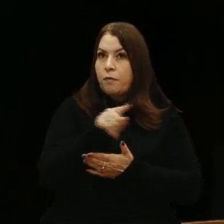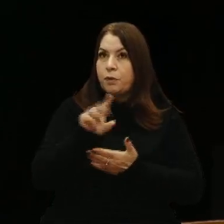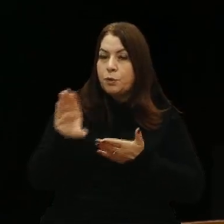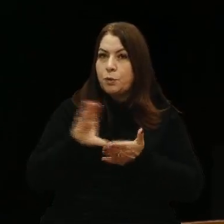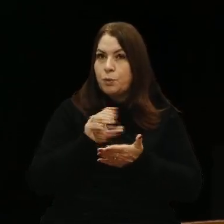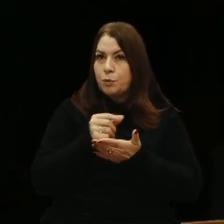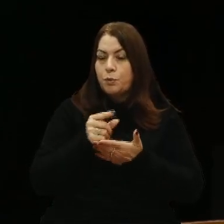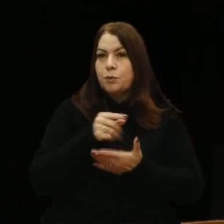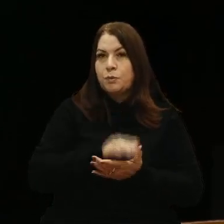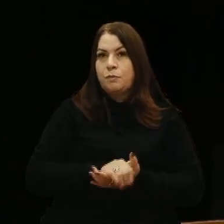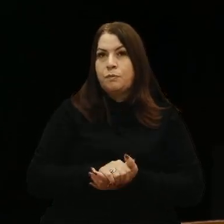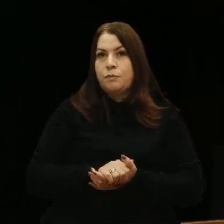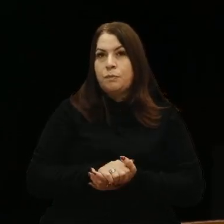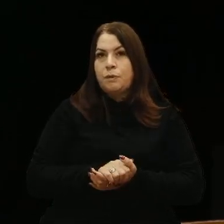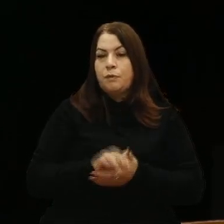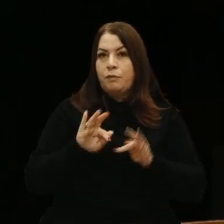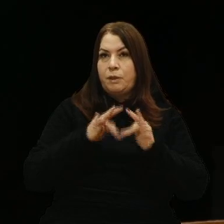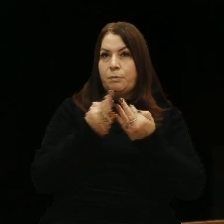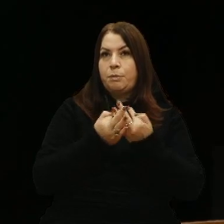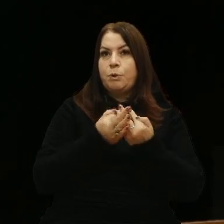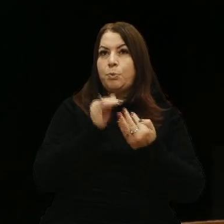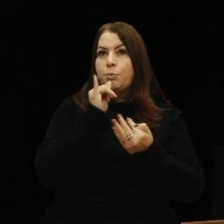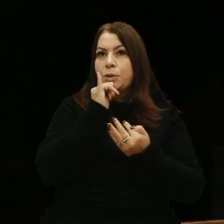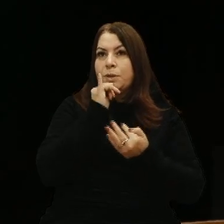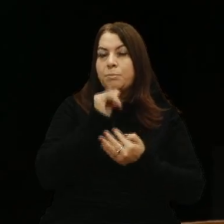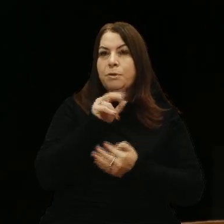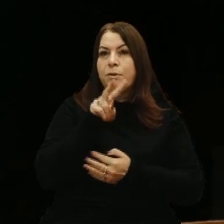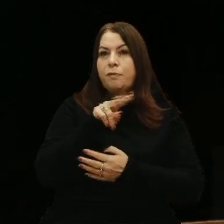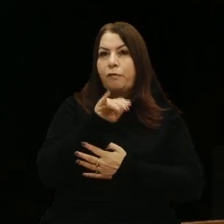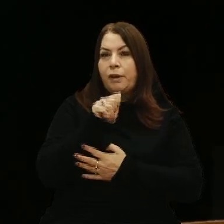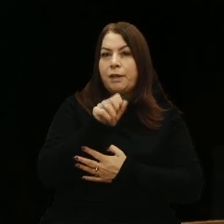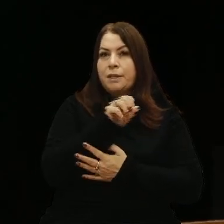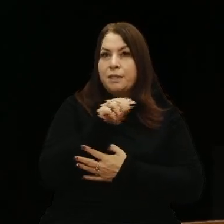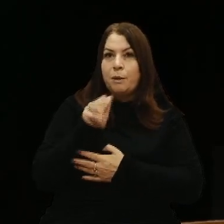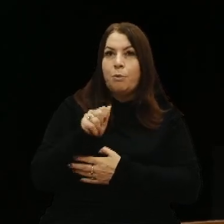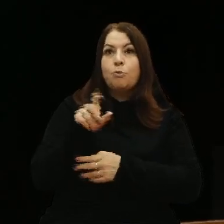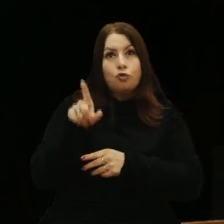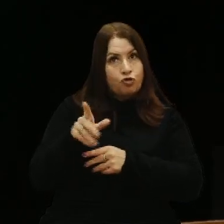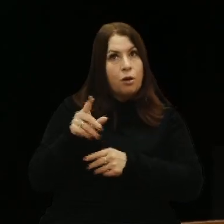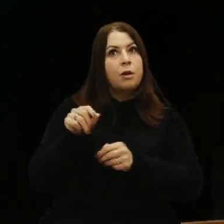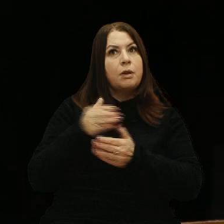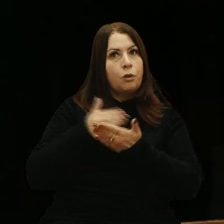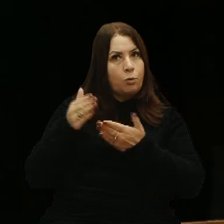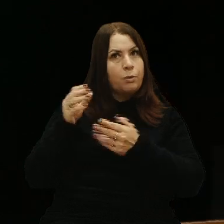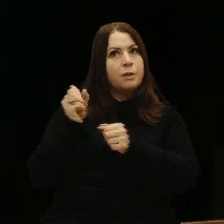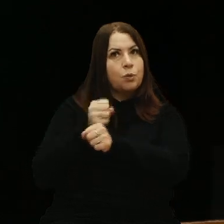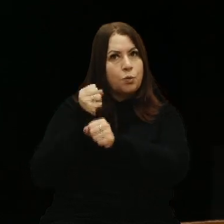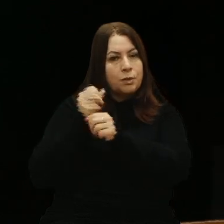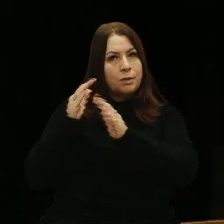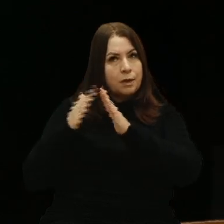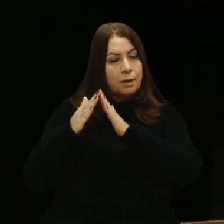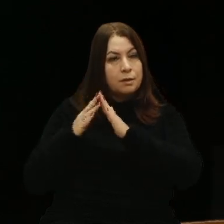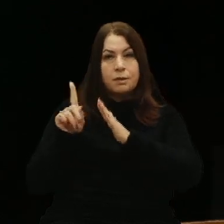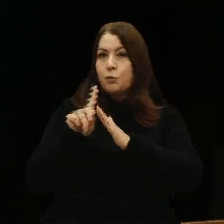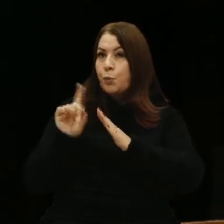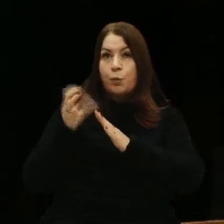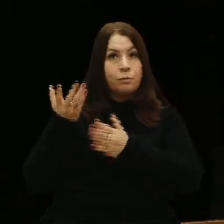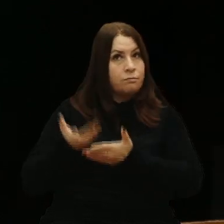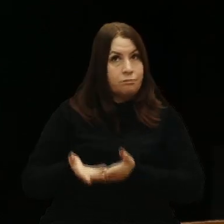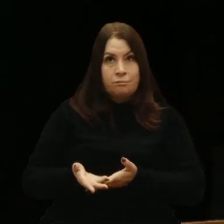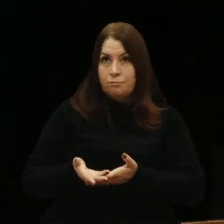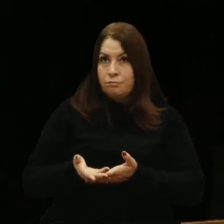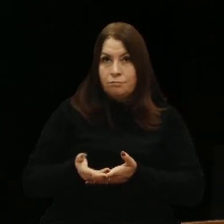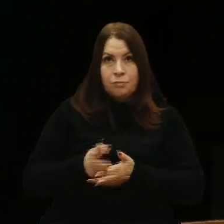recurso destinado para as famílias, por exemplo, da Vila Sapo, que já era para estar construindo as casas. A gente sabe que isso não aconteceu.